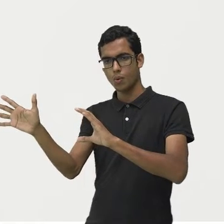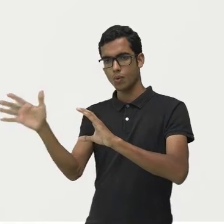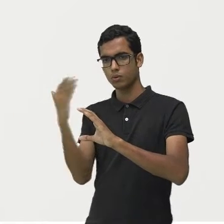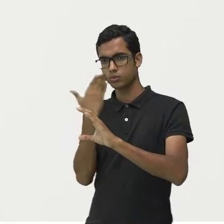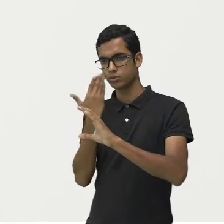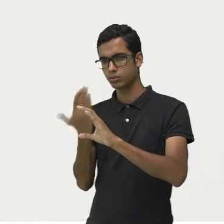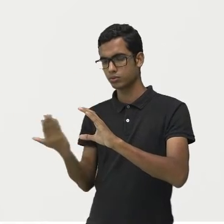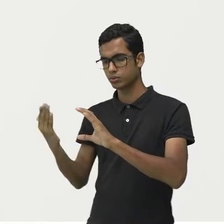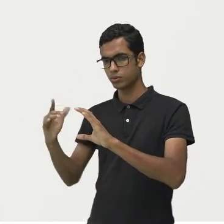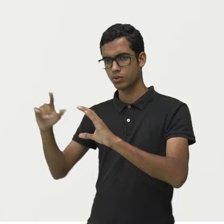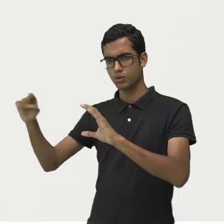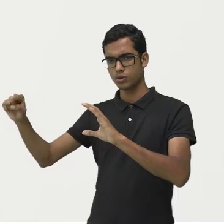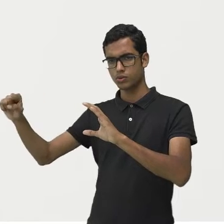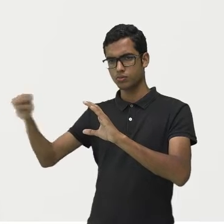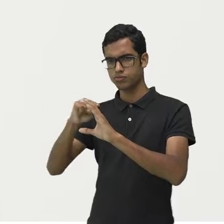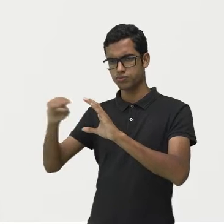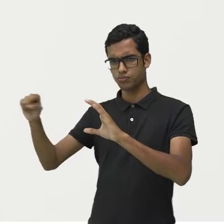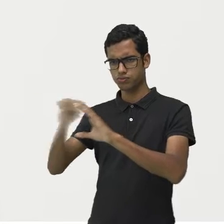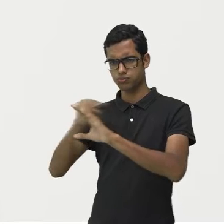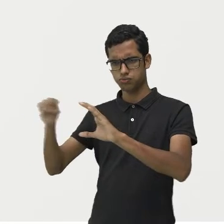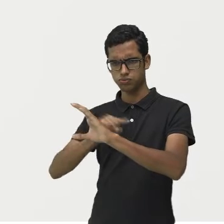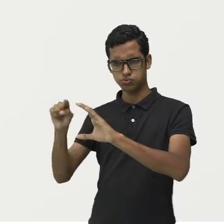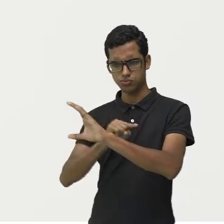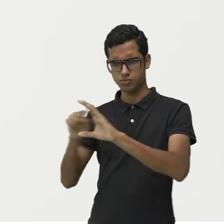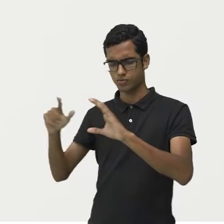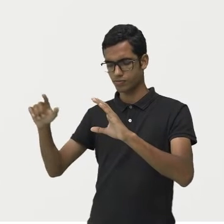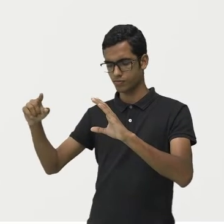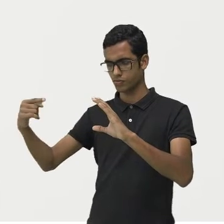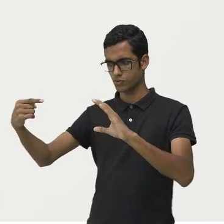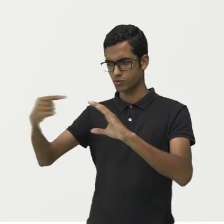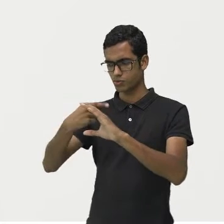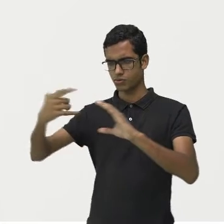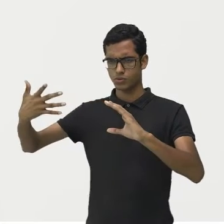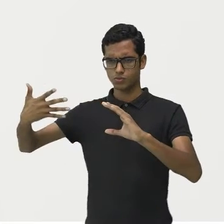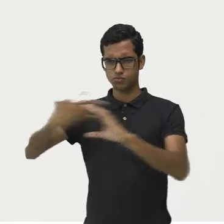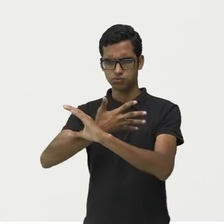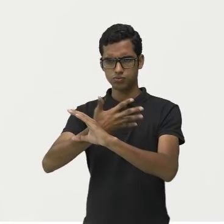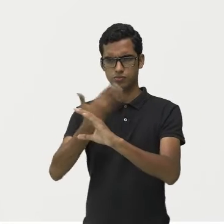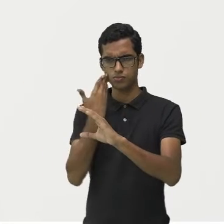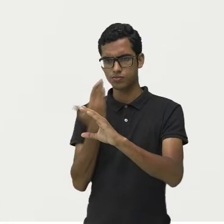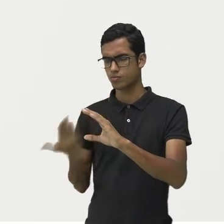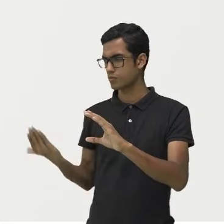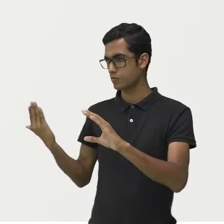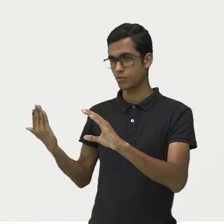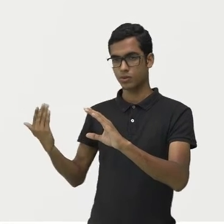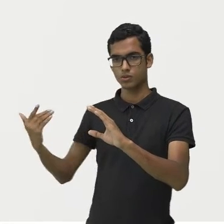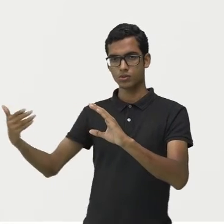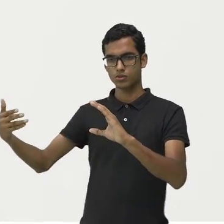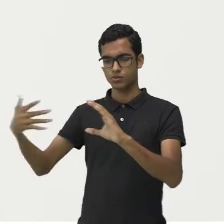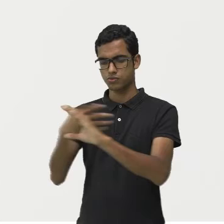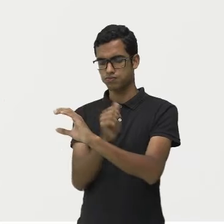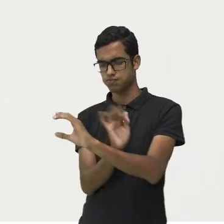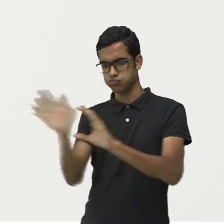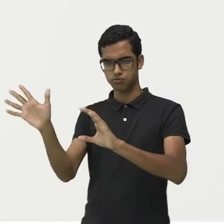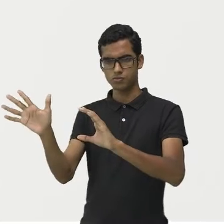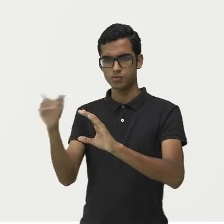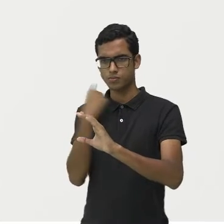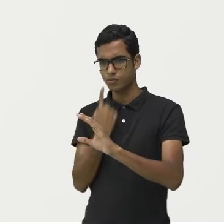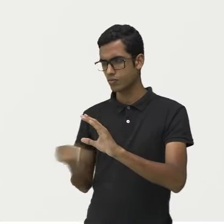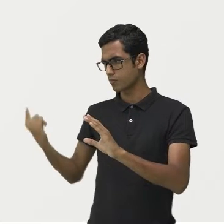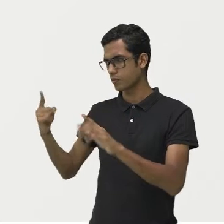espelho. É claro que esses raios, quando batem no espelho, eles voltam. Mas